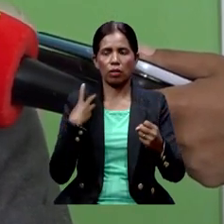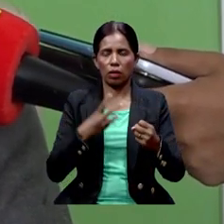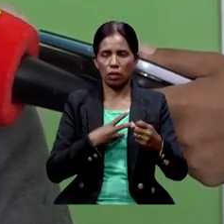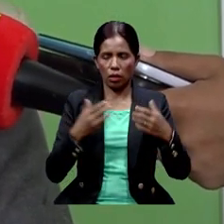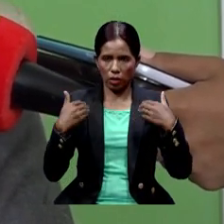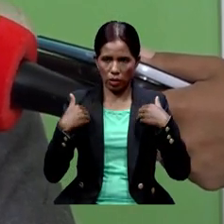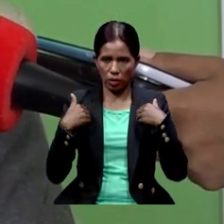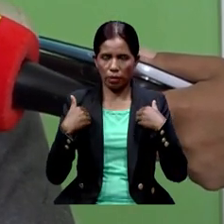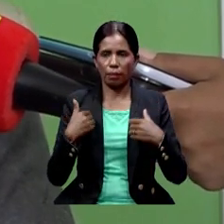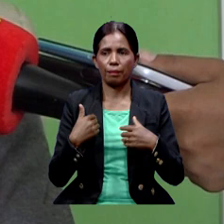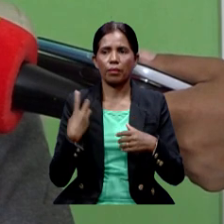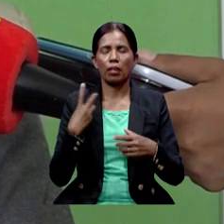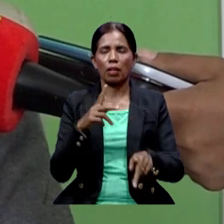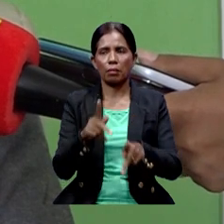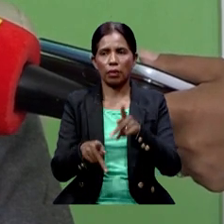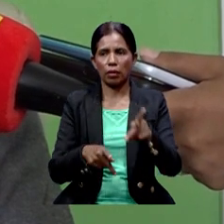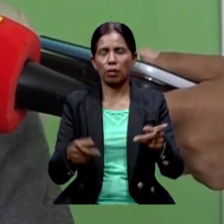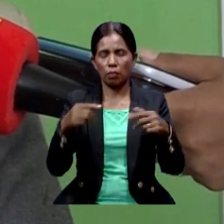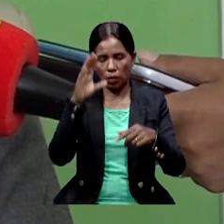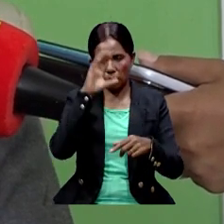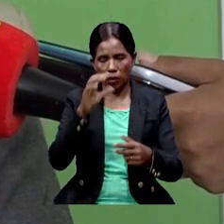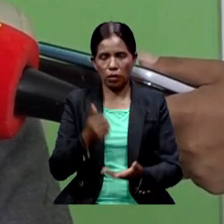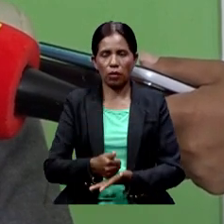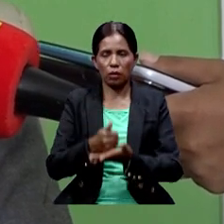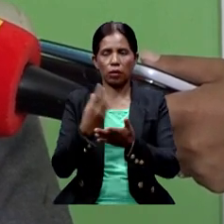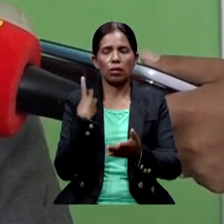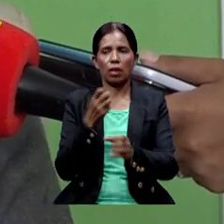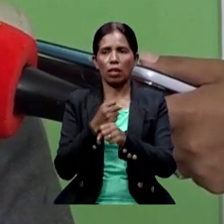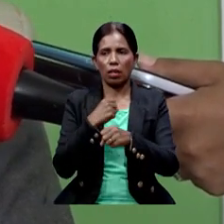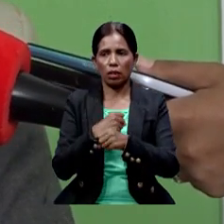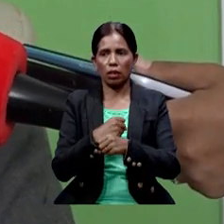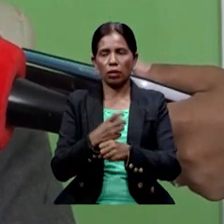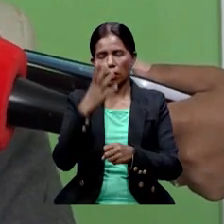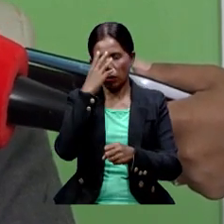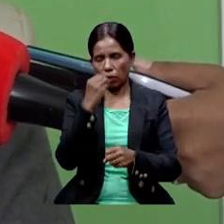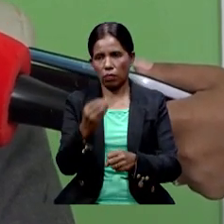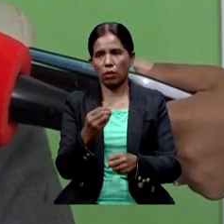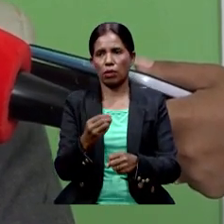A tu nené, e mandei mesmo que me buka atendimento, e tá lá na fatin, a tu toba falia,